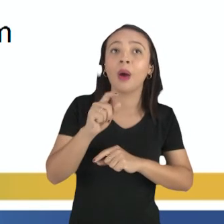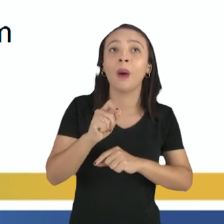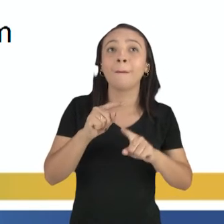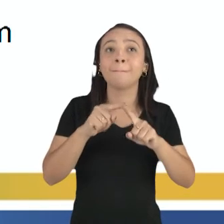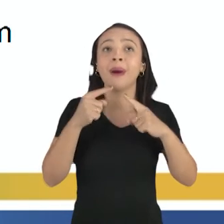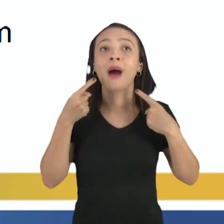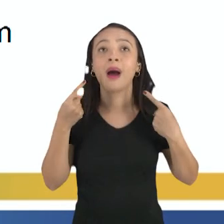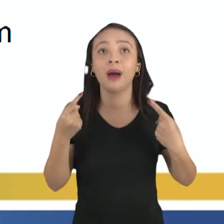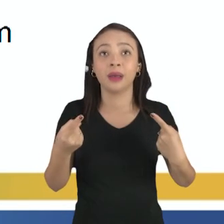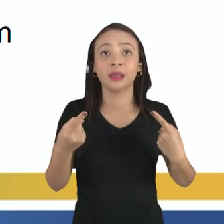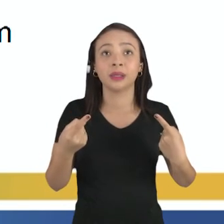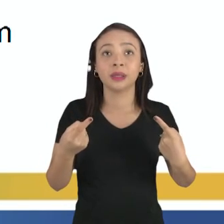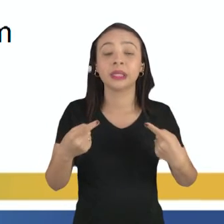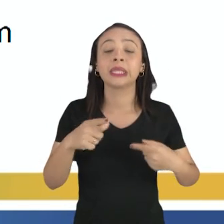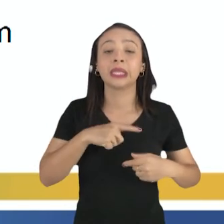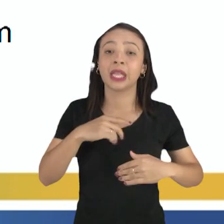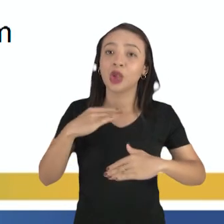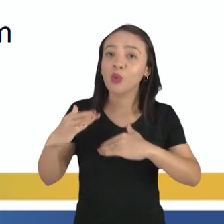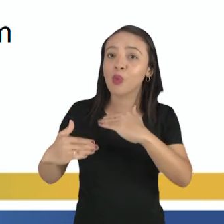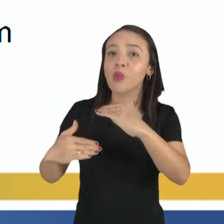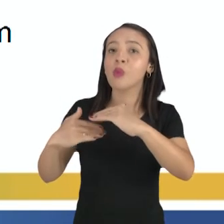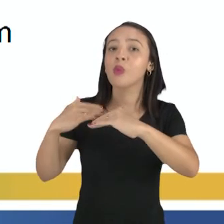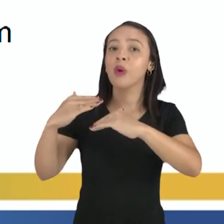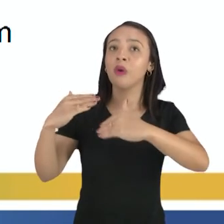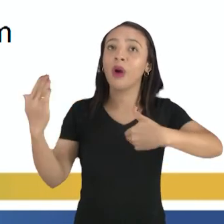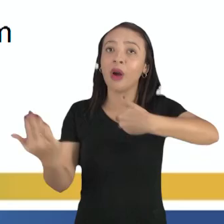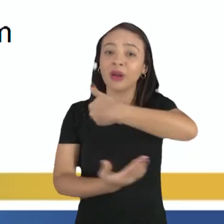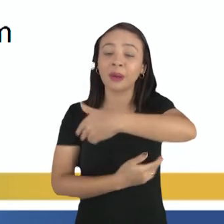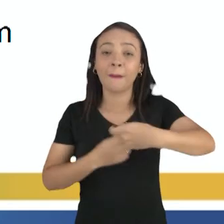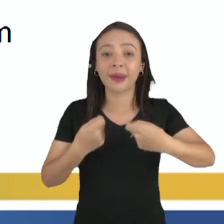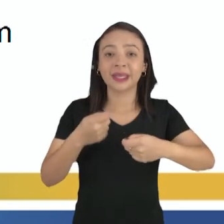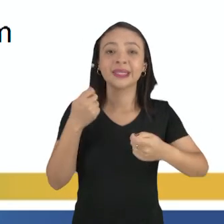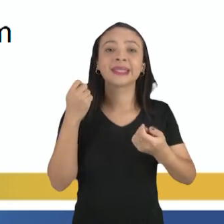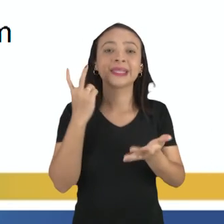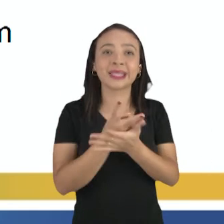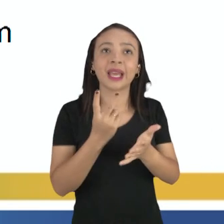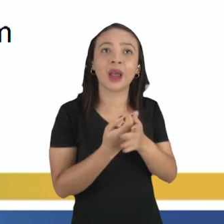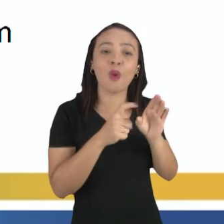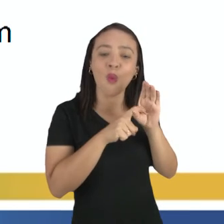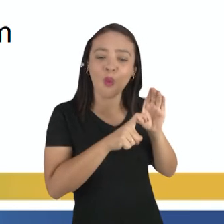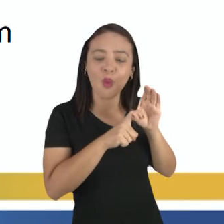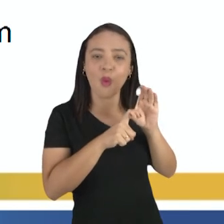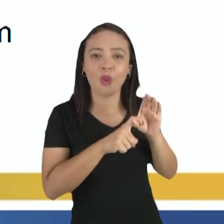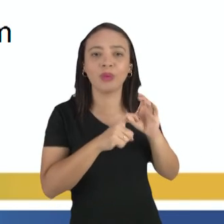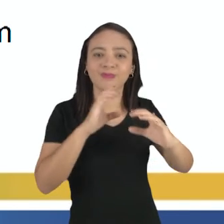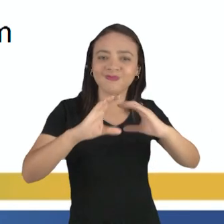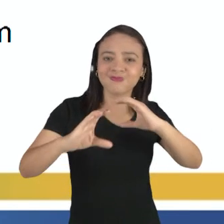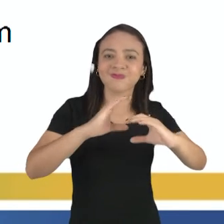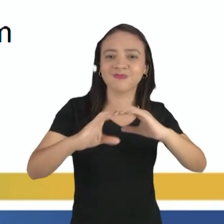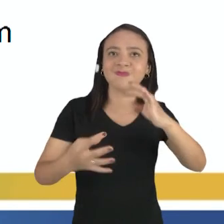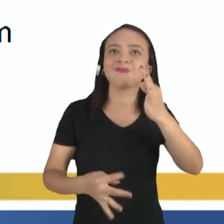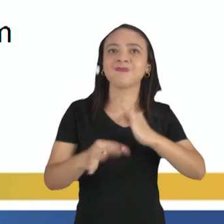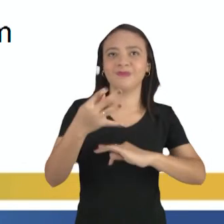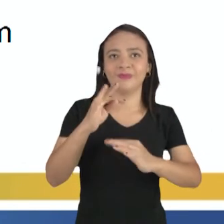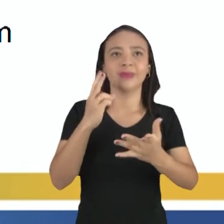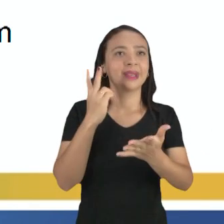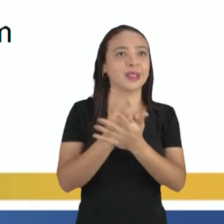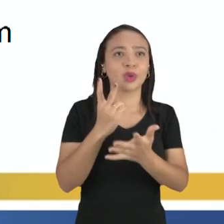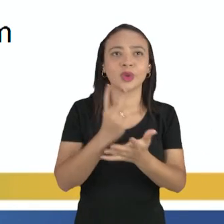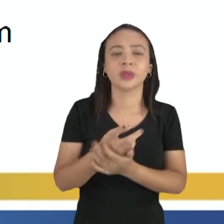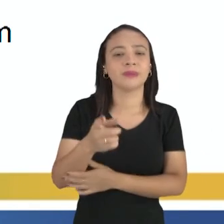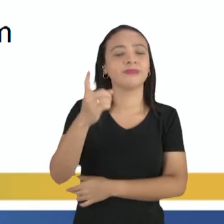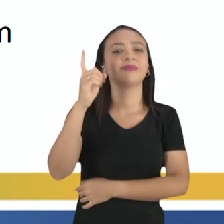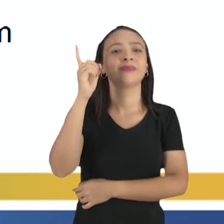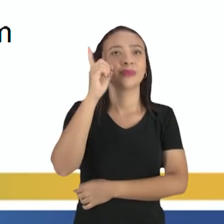Entretanto, desenvolvemos uma relação simbiótica da dependência mútua com os veículos de comunicação, que se estreita a